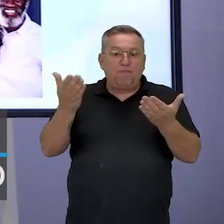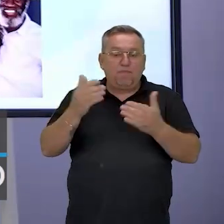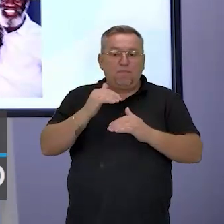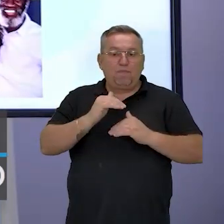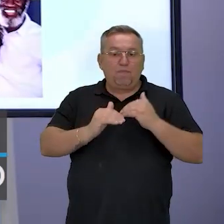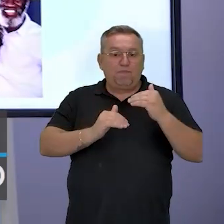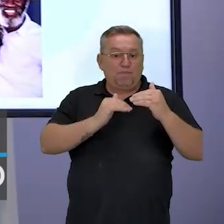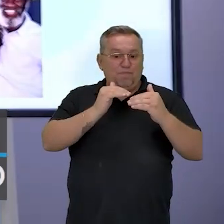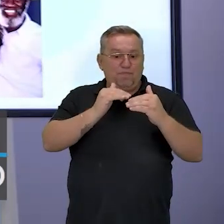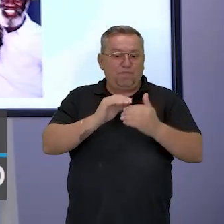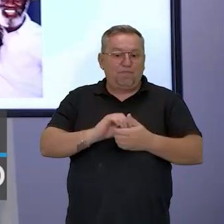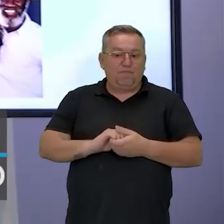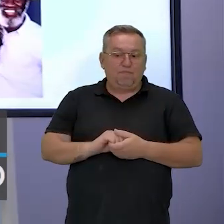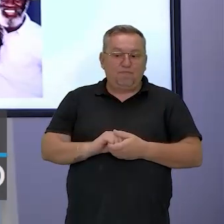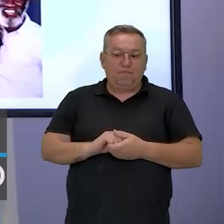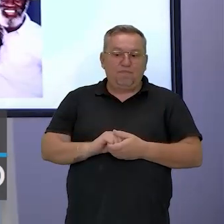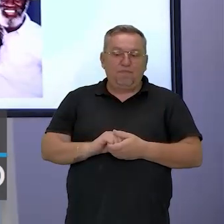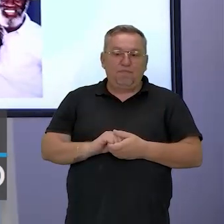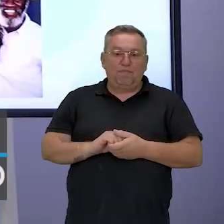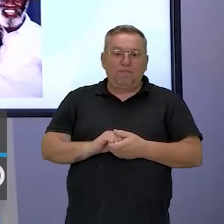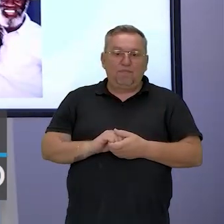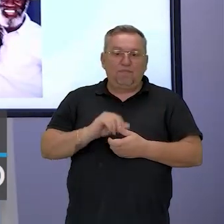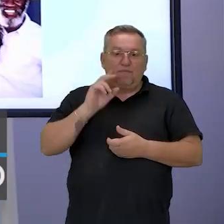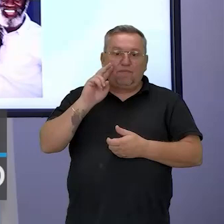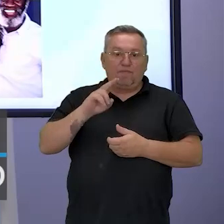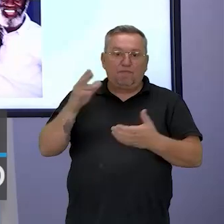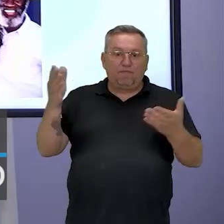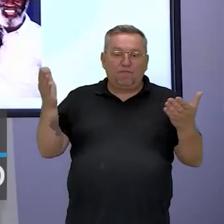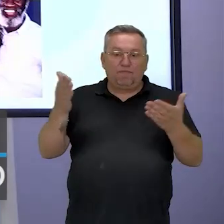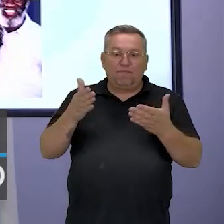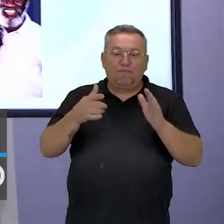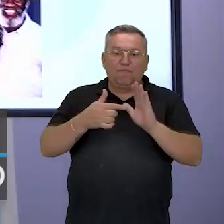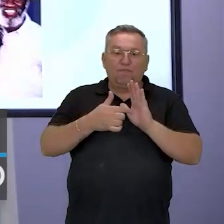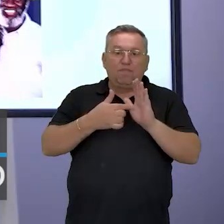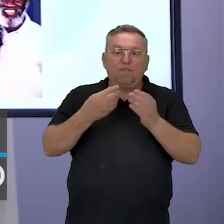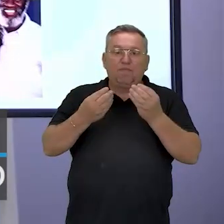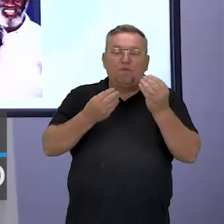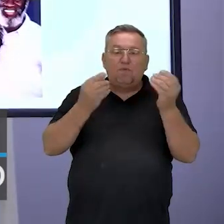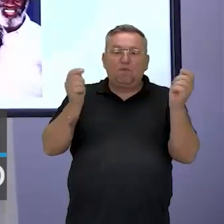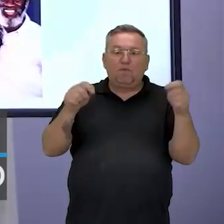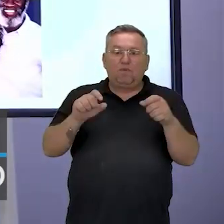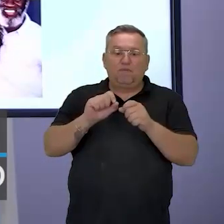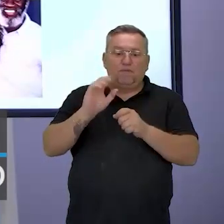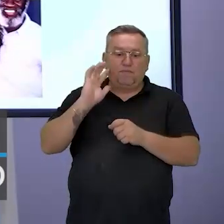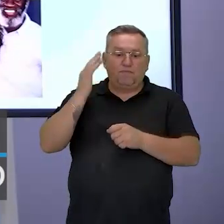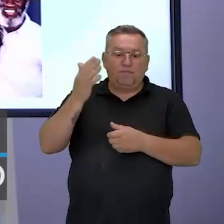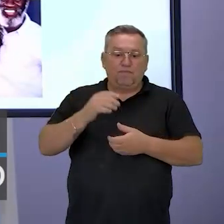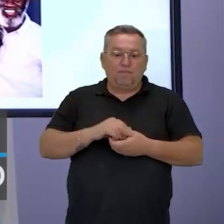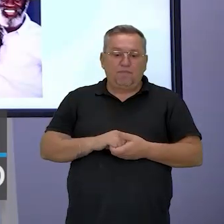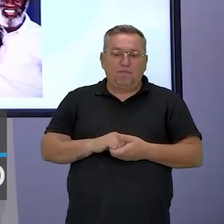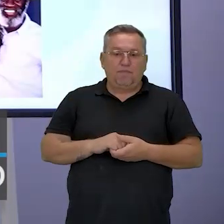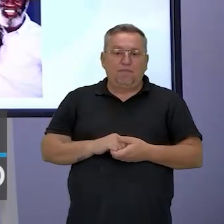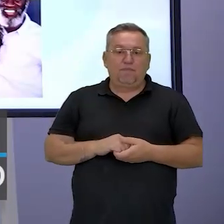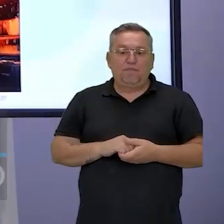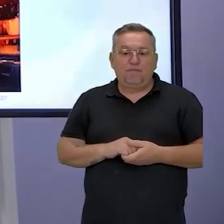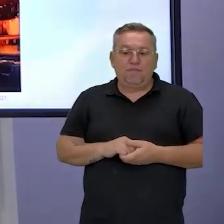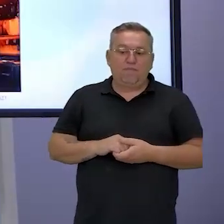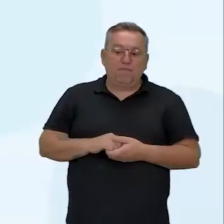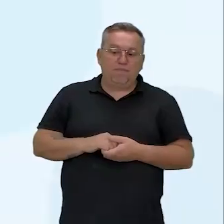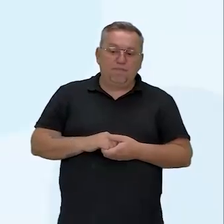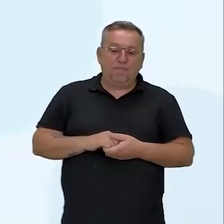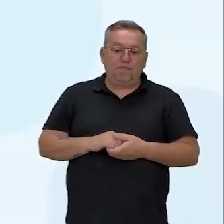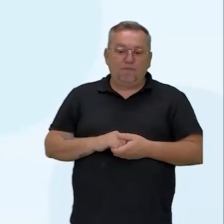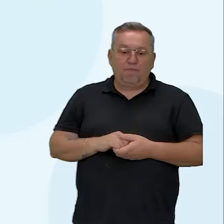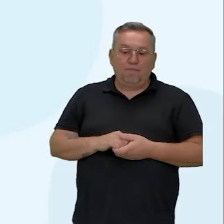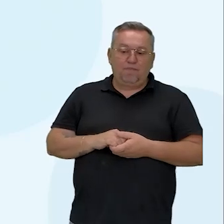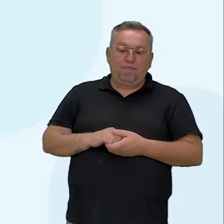desenvolvimentismo. Né? E a gente vai ver através de indicadores como que isso rolou. Bota no LED o próximo, vamos